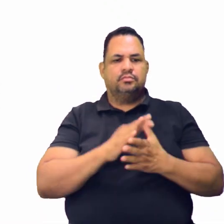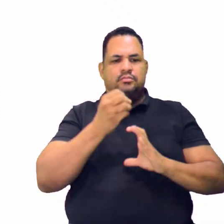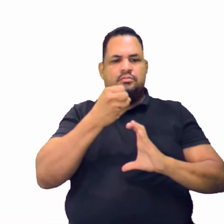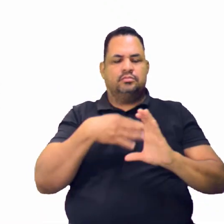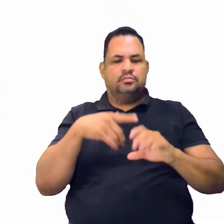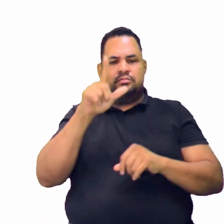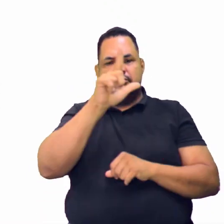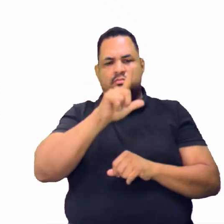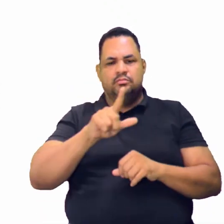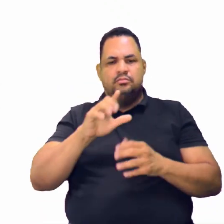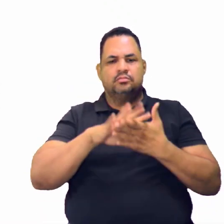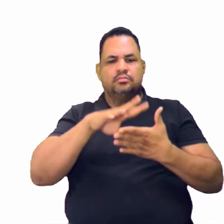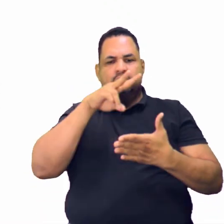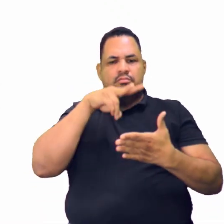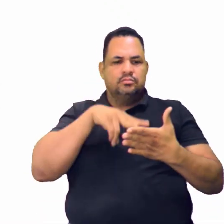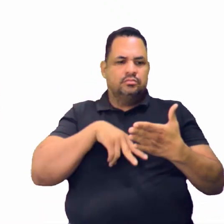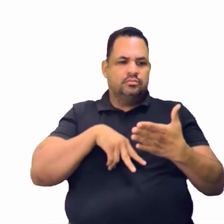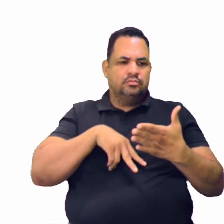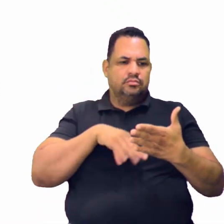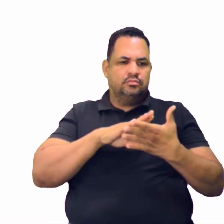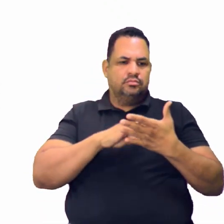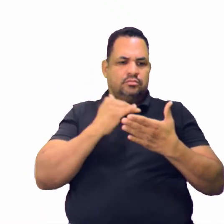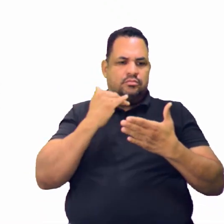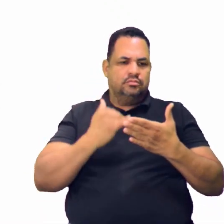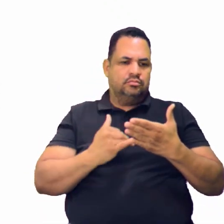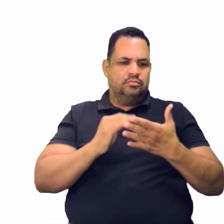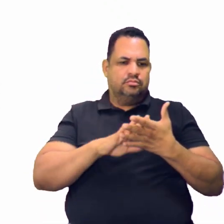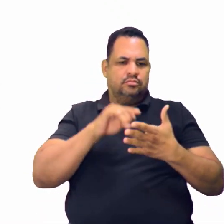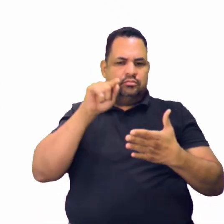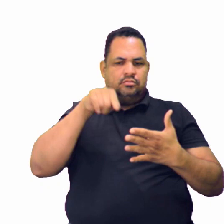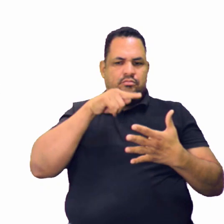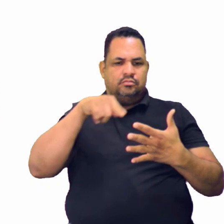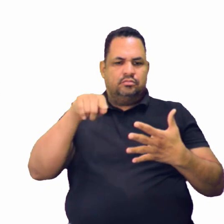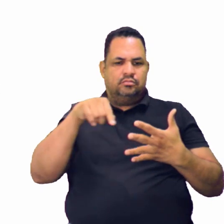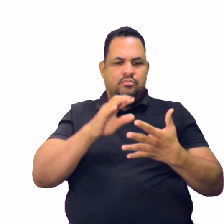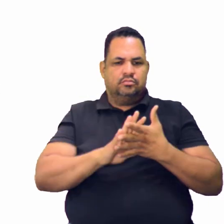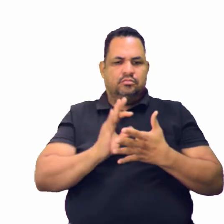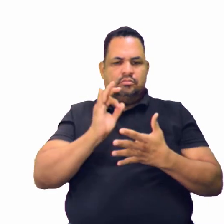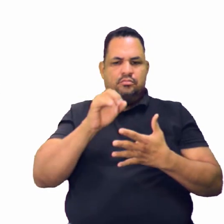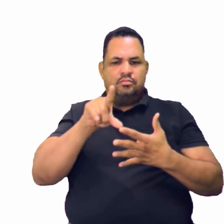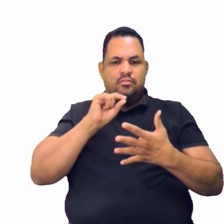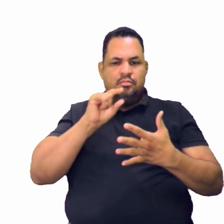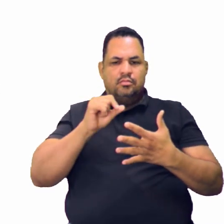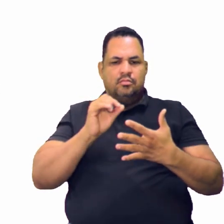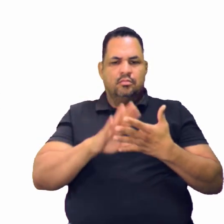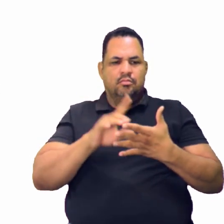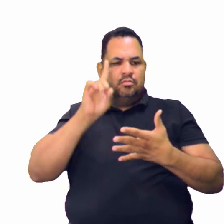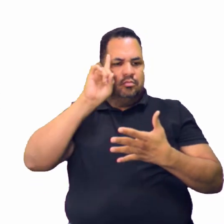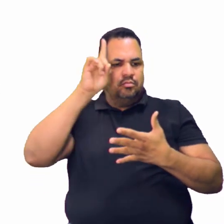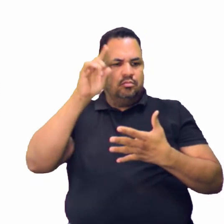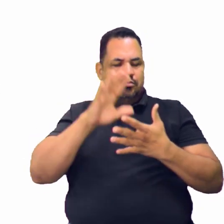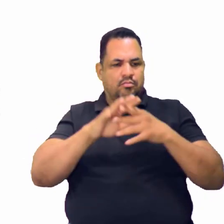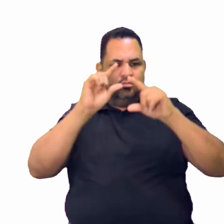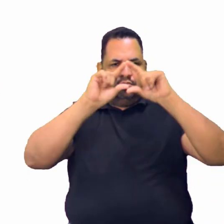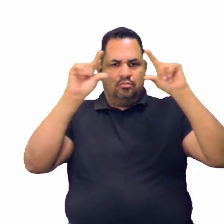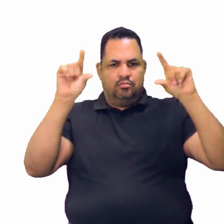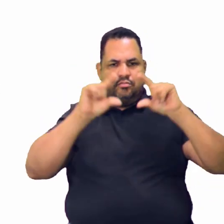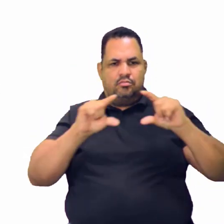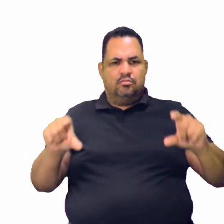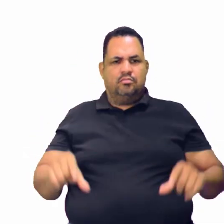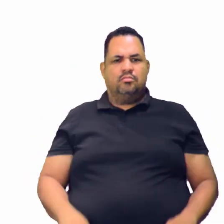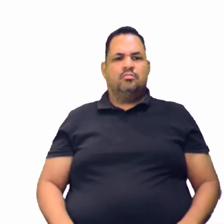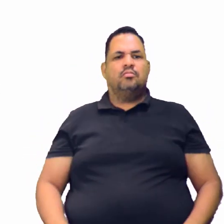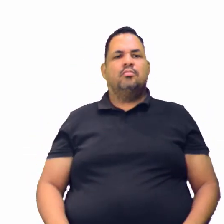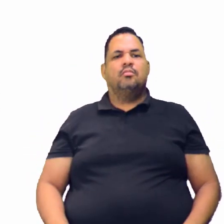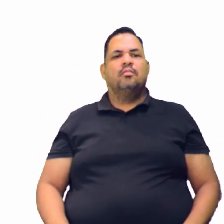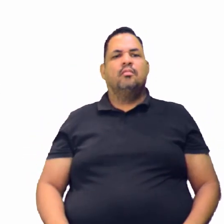funções da literatura, leia as afirmações abaixo e marque a opção que corresponde às ideias dos versos